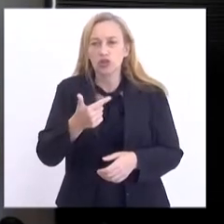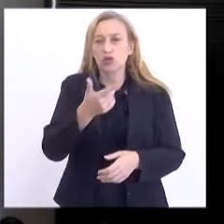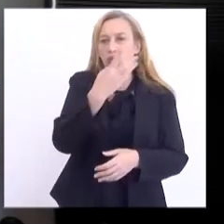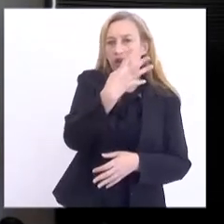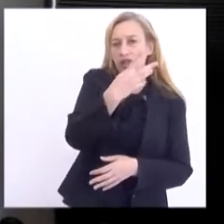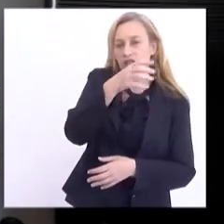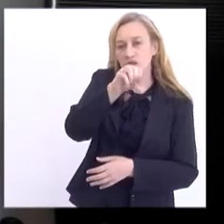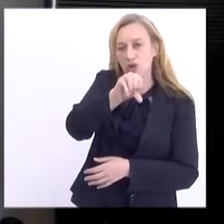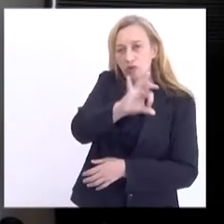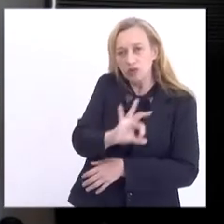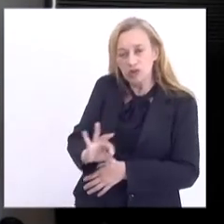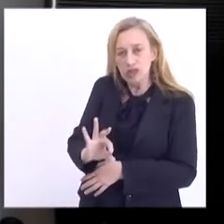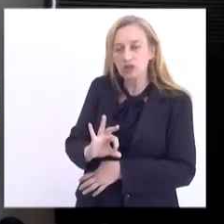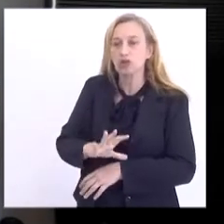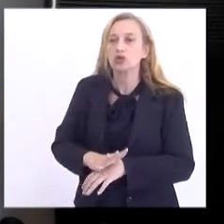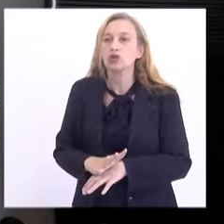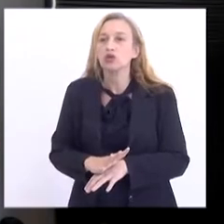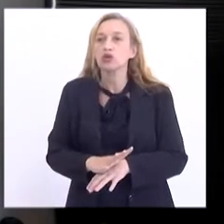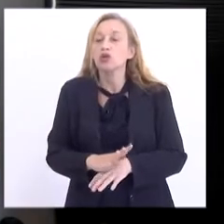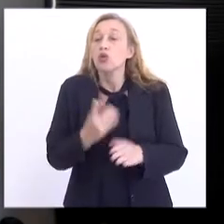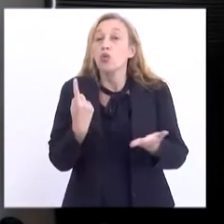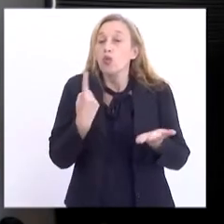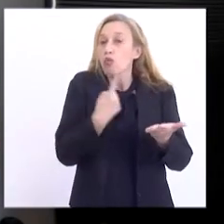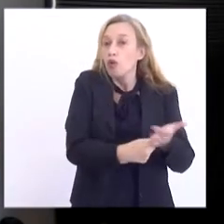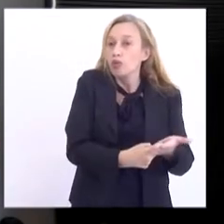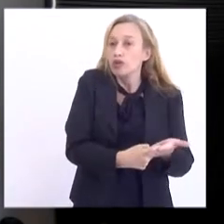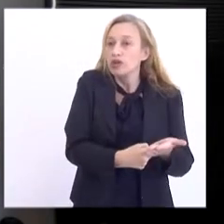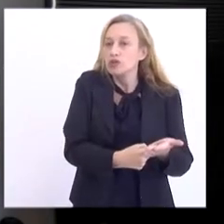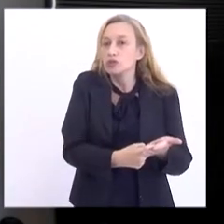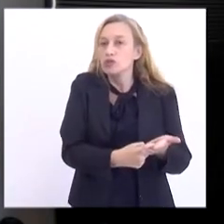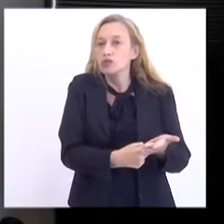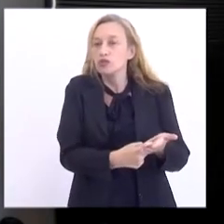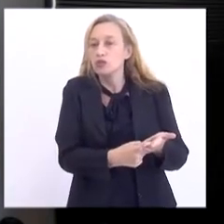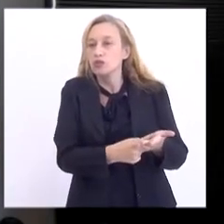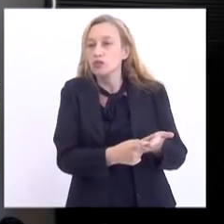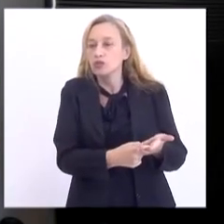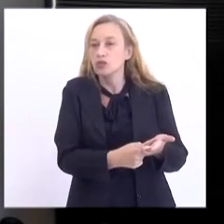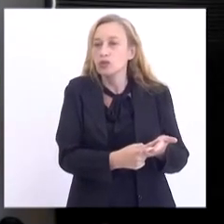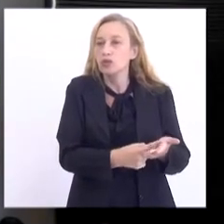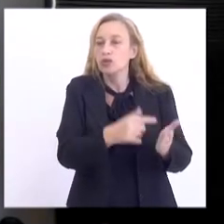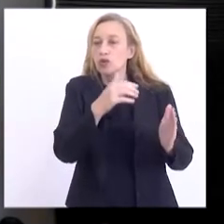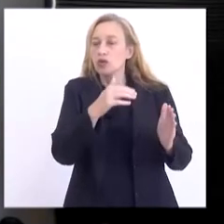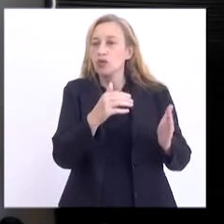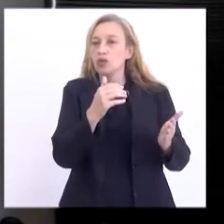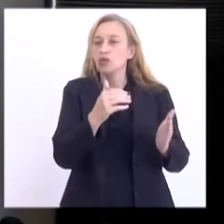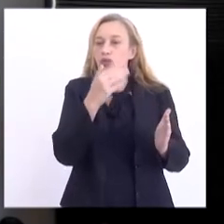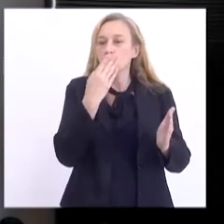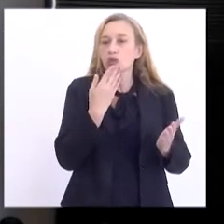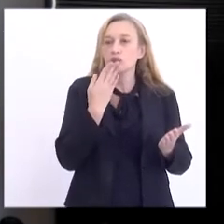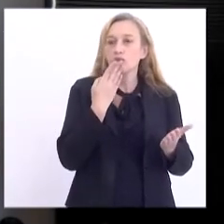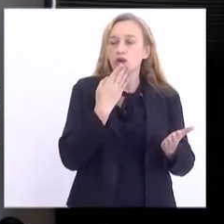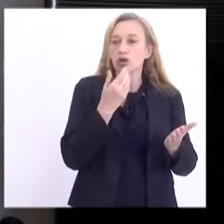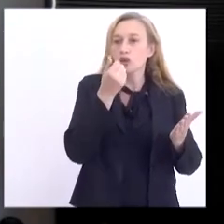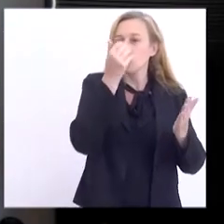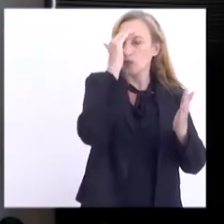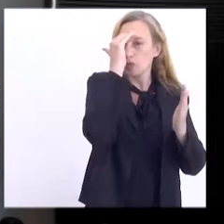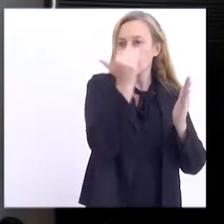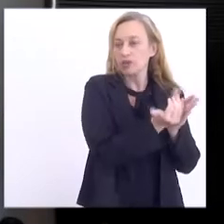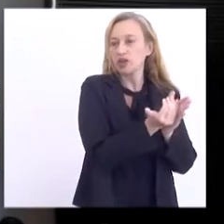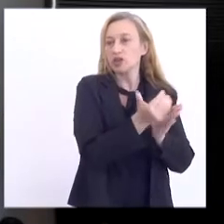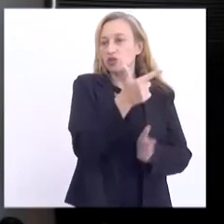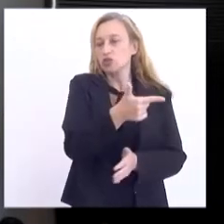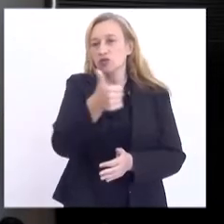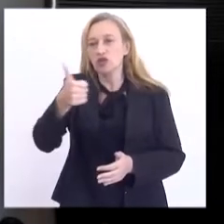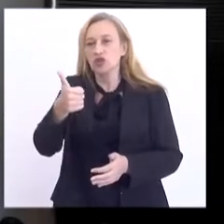porcento é o compromisso com a execução em 2021 não reflete